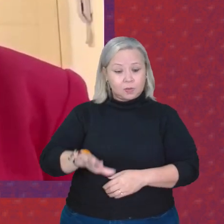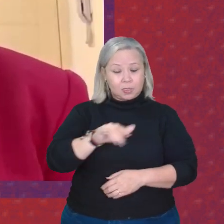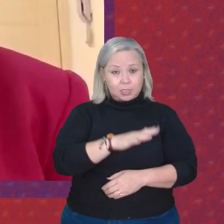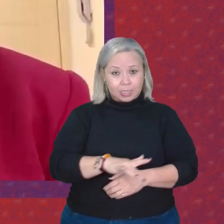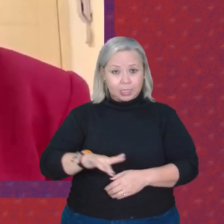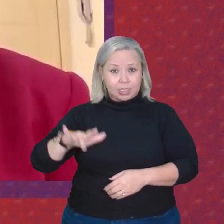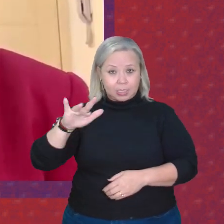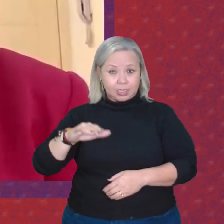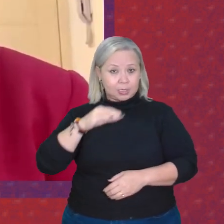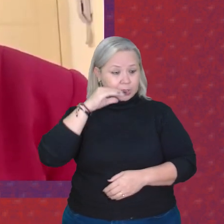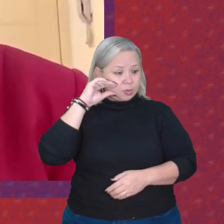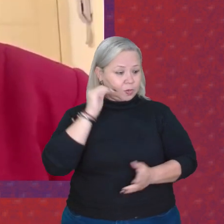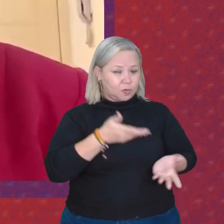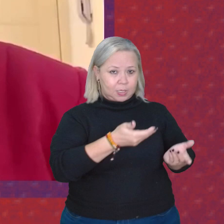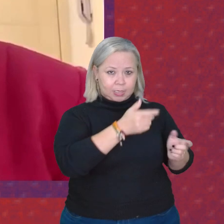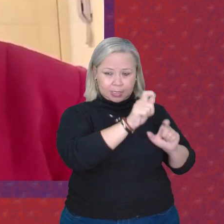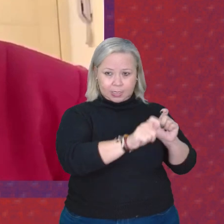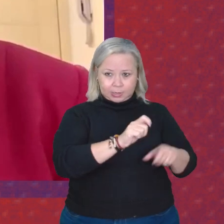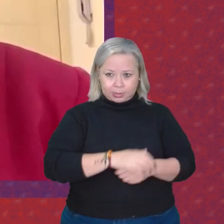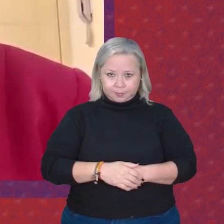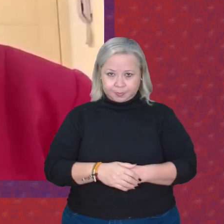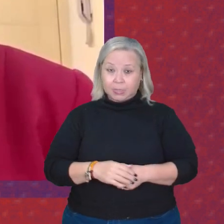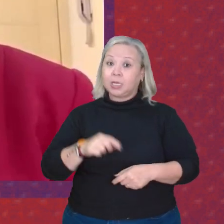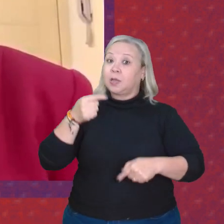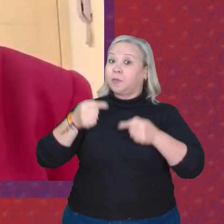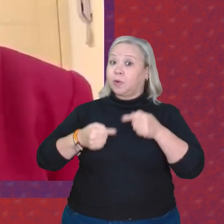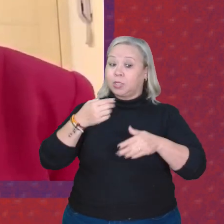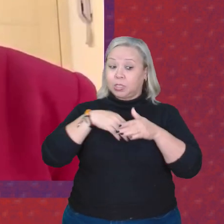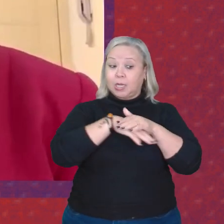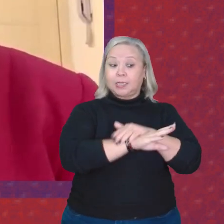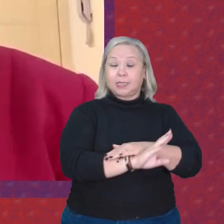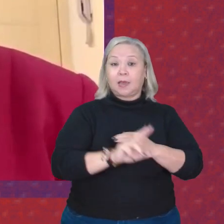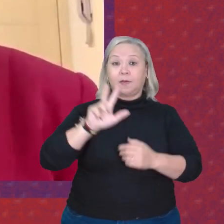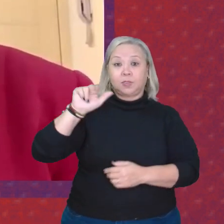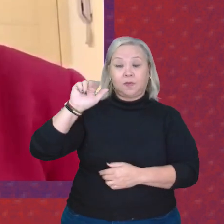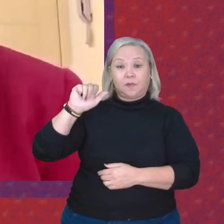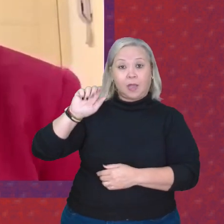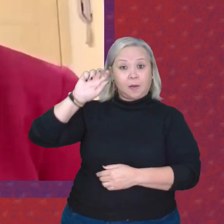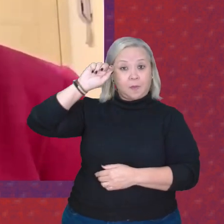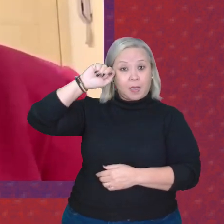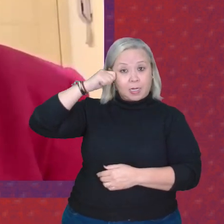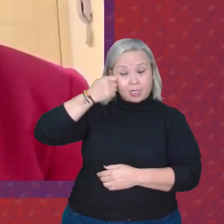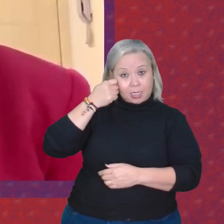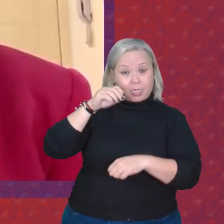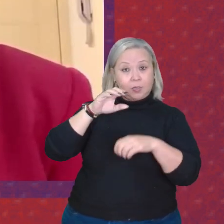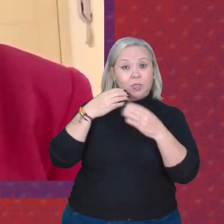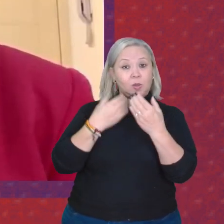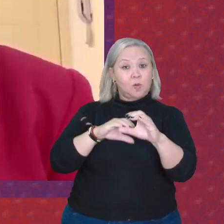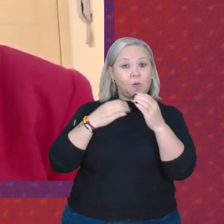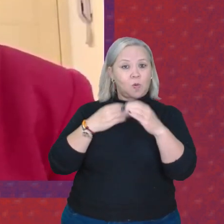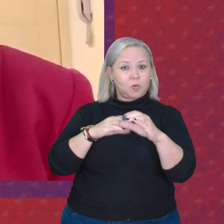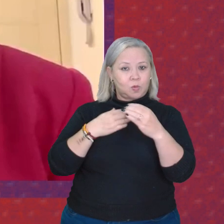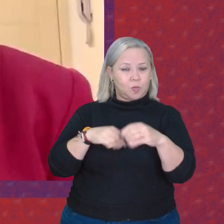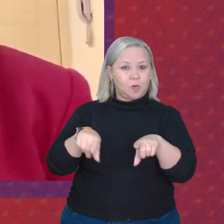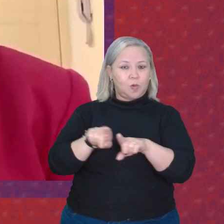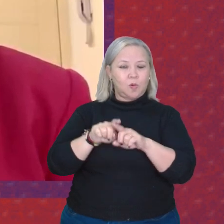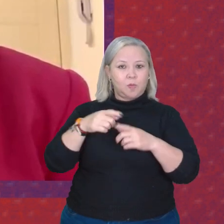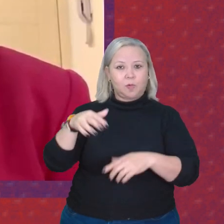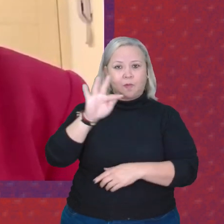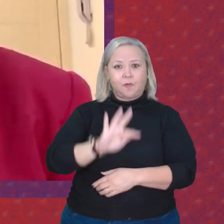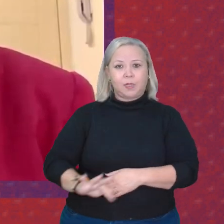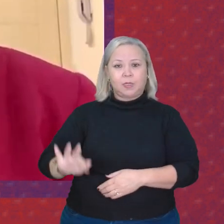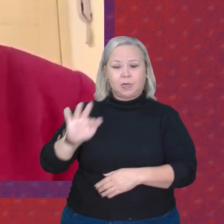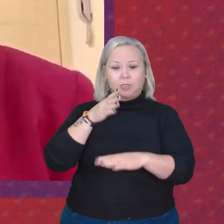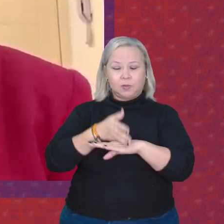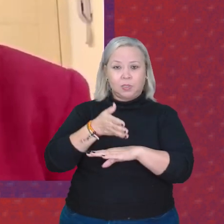adotadas políticas de reserva de vagas para afrodescendentes em concursos públicos, federais e no